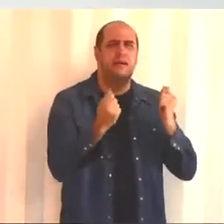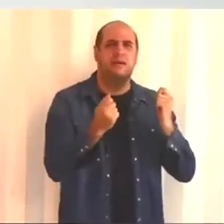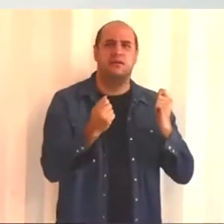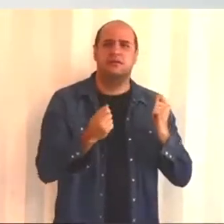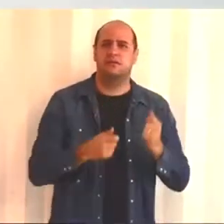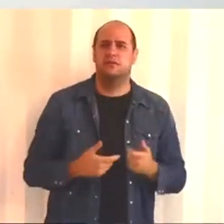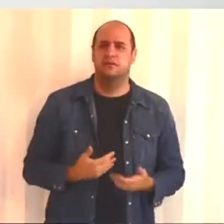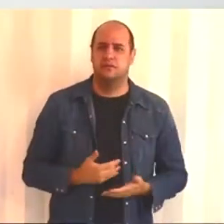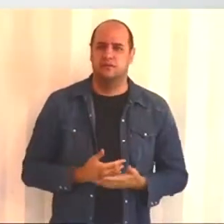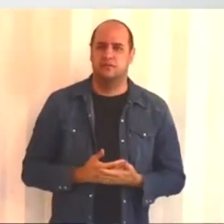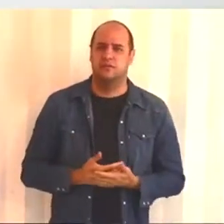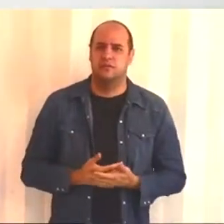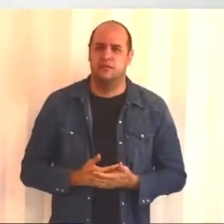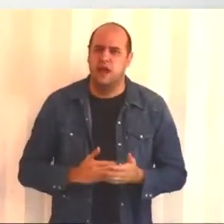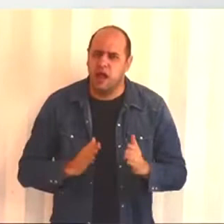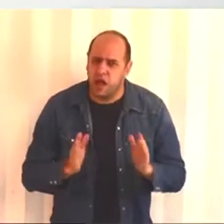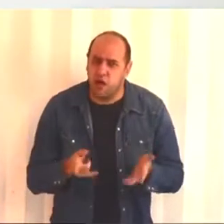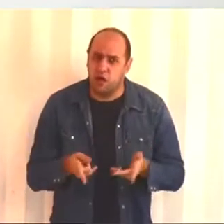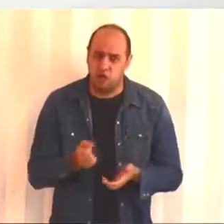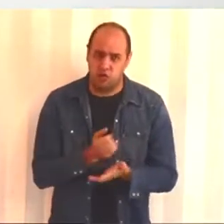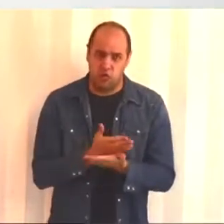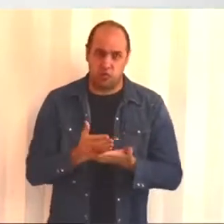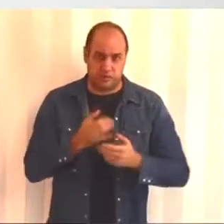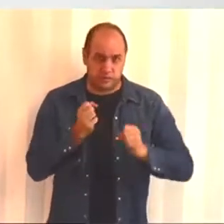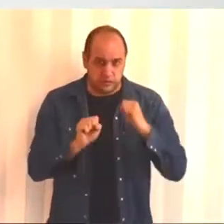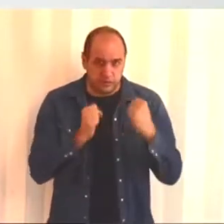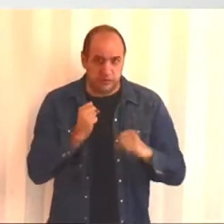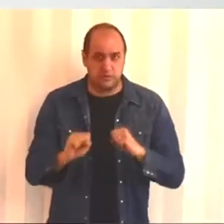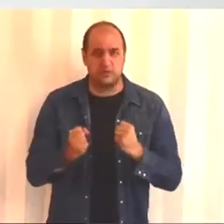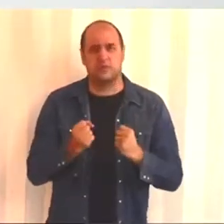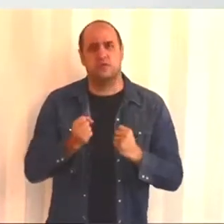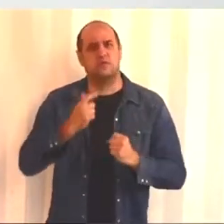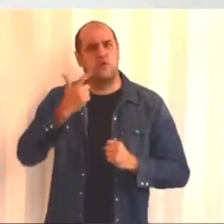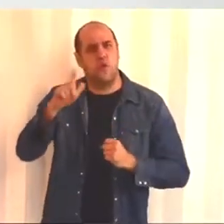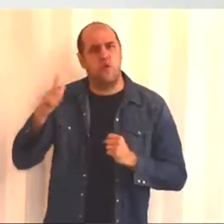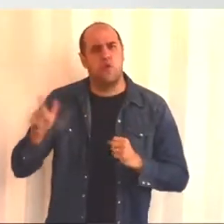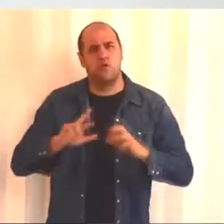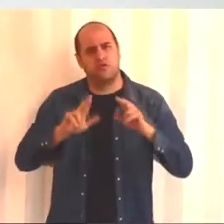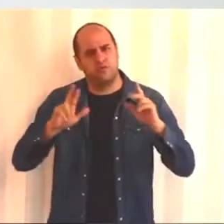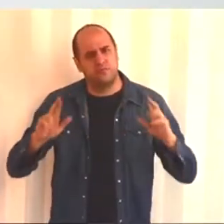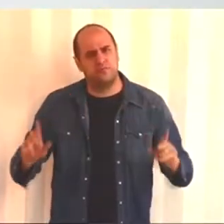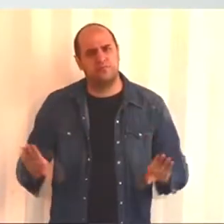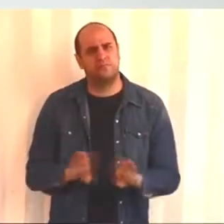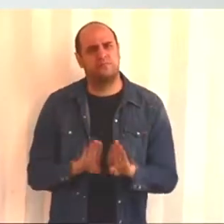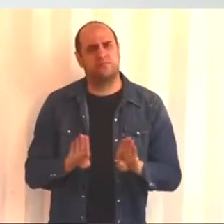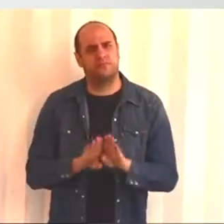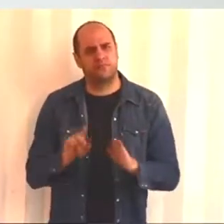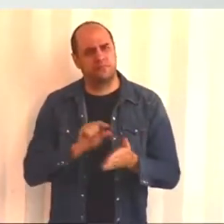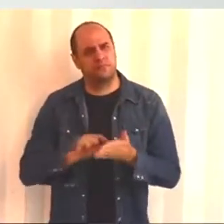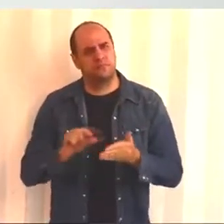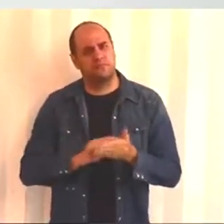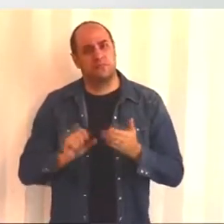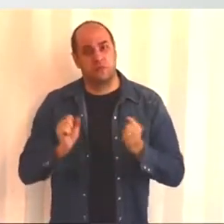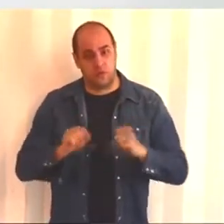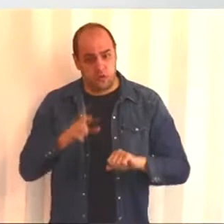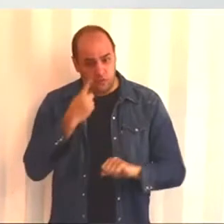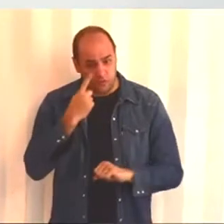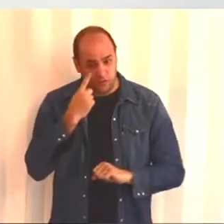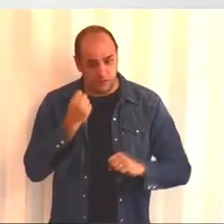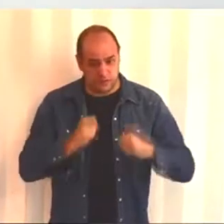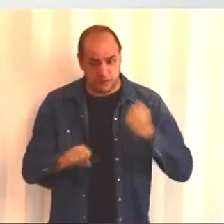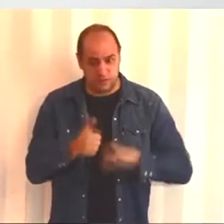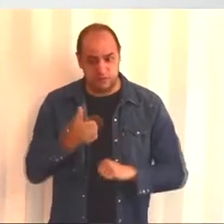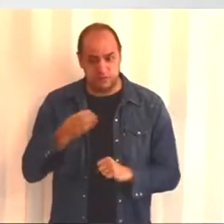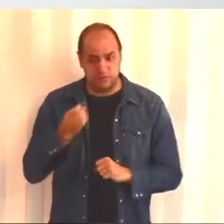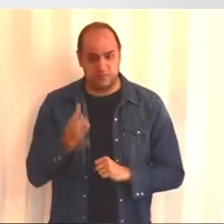Aleluia! E começa o saltério. Você tem outros salmos dentro dos 150 salmos que tem essa expressão. Você pode ver o Salmo 106, você